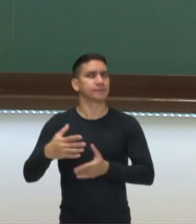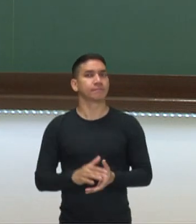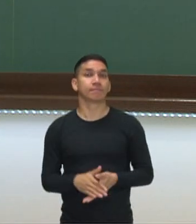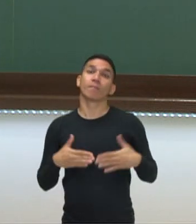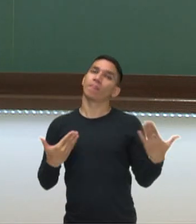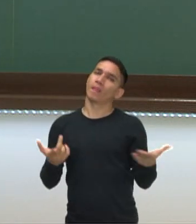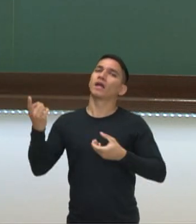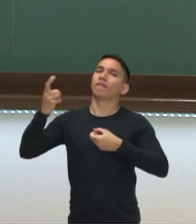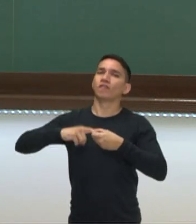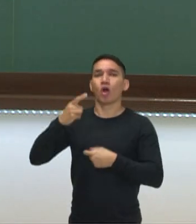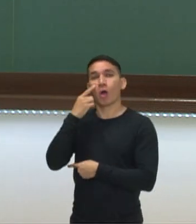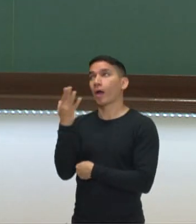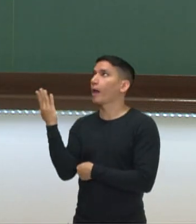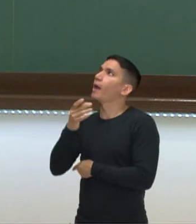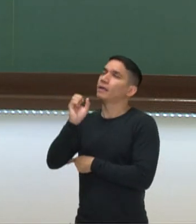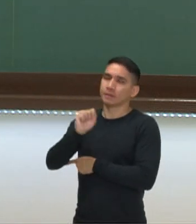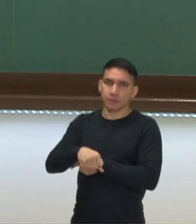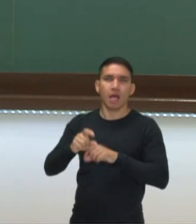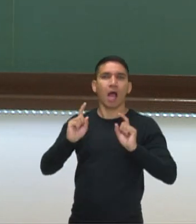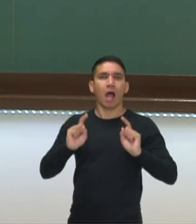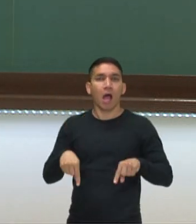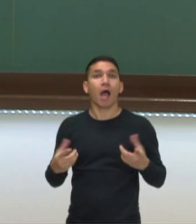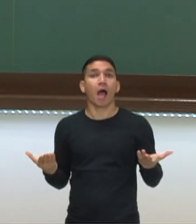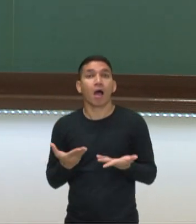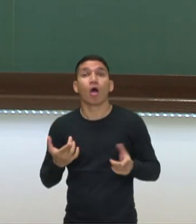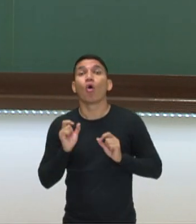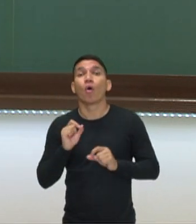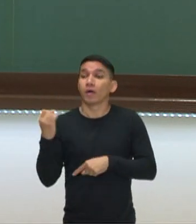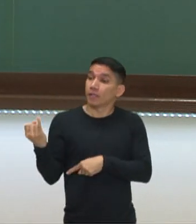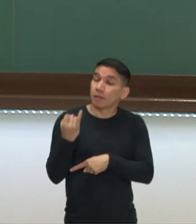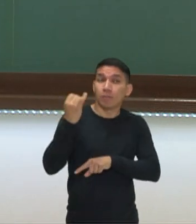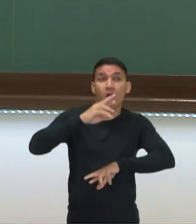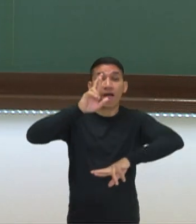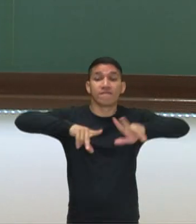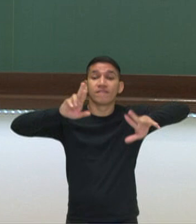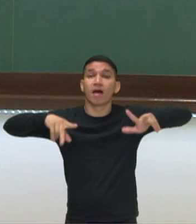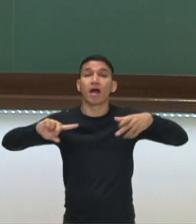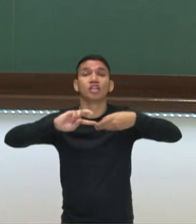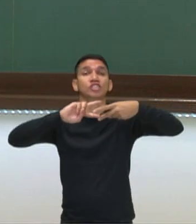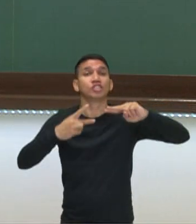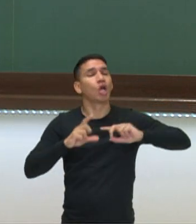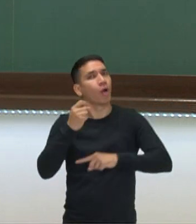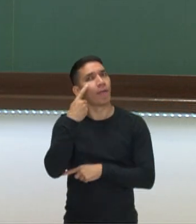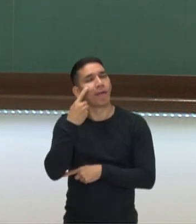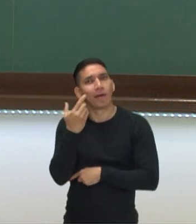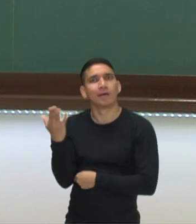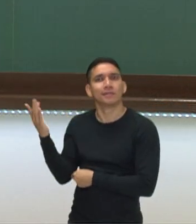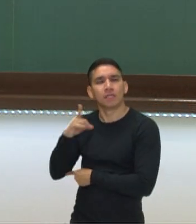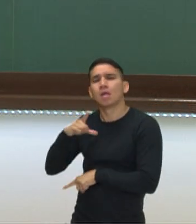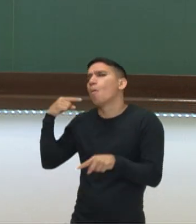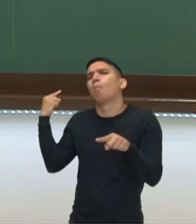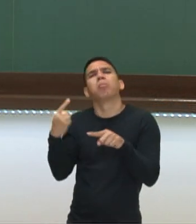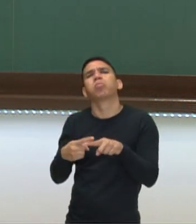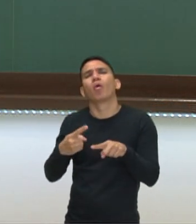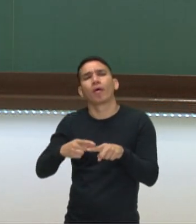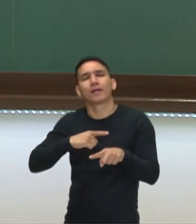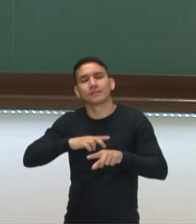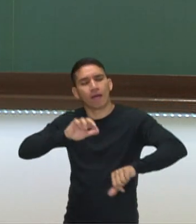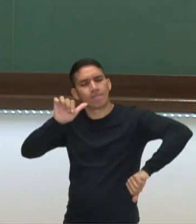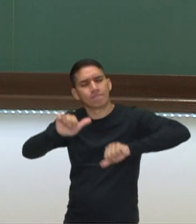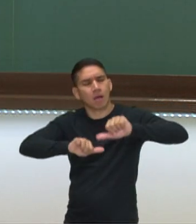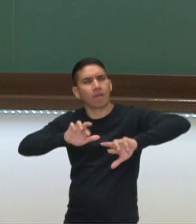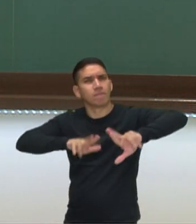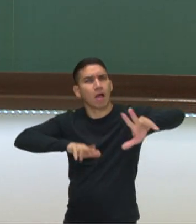aí, voltando agora sim, na importância da variabilidade genética, olha só por que essa variabilidade é